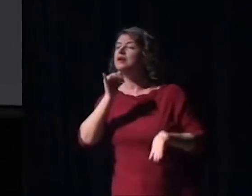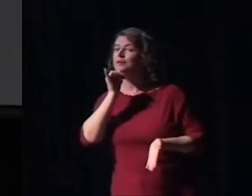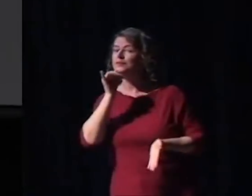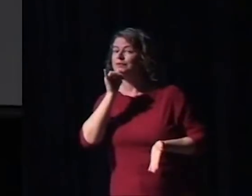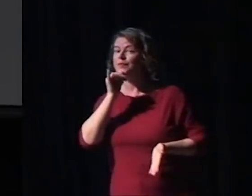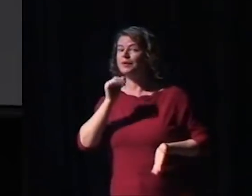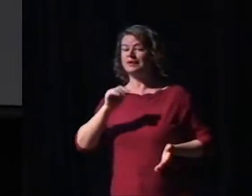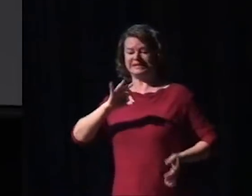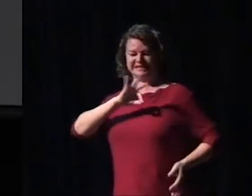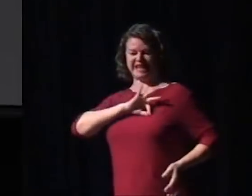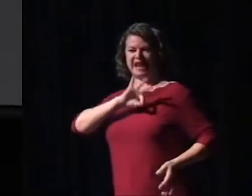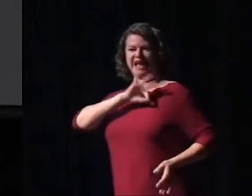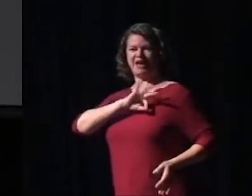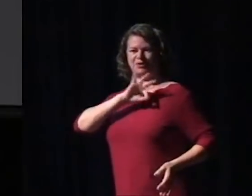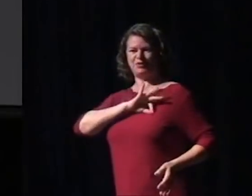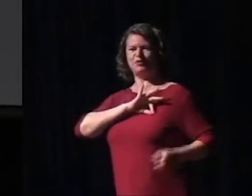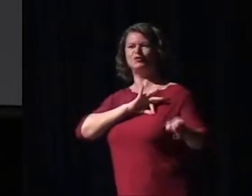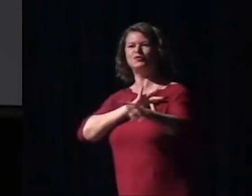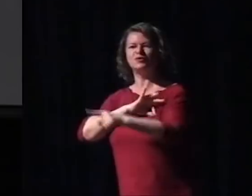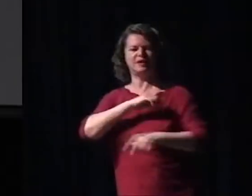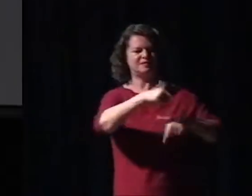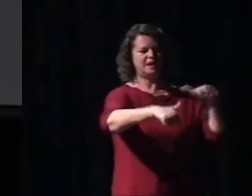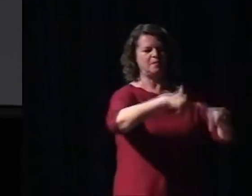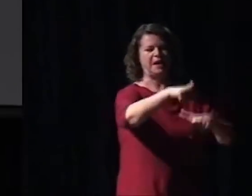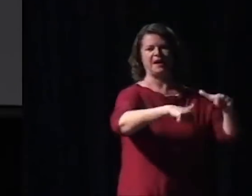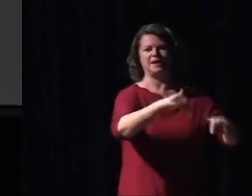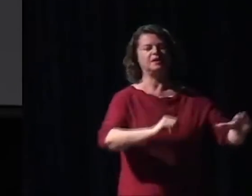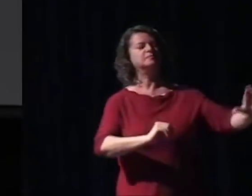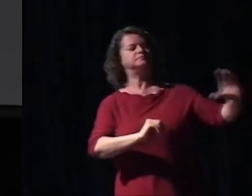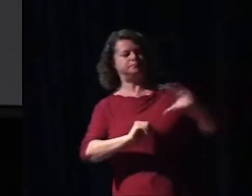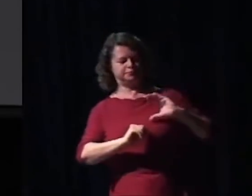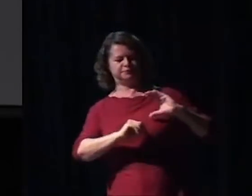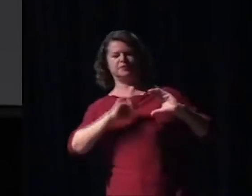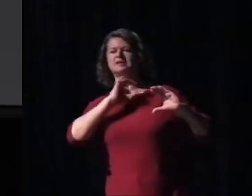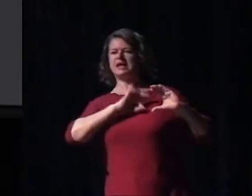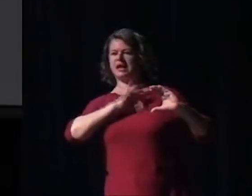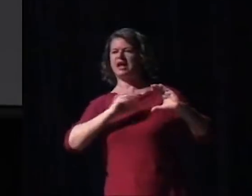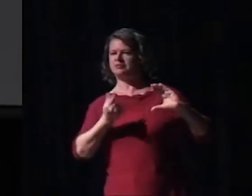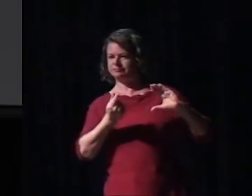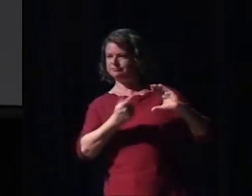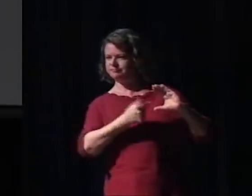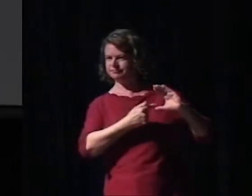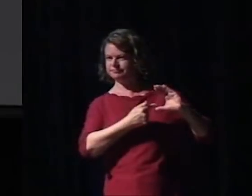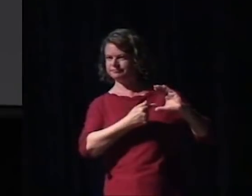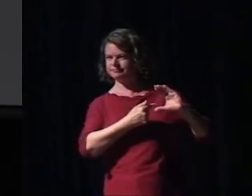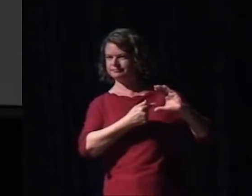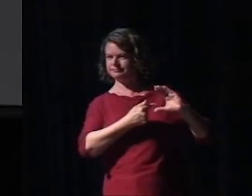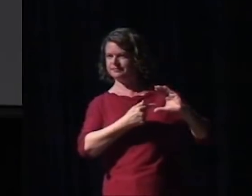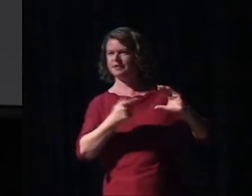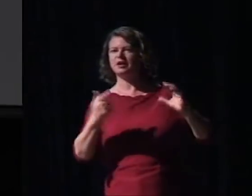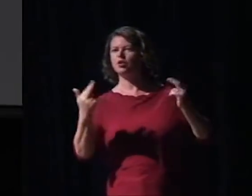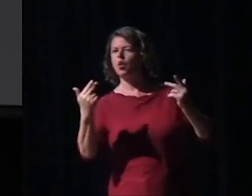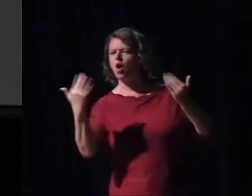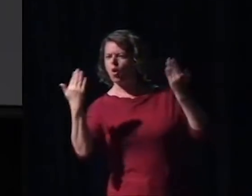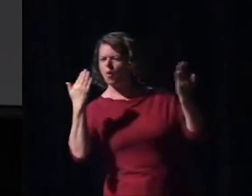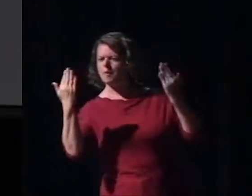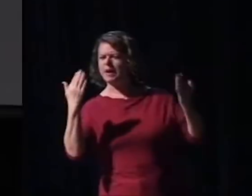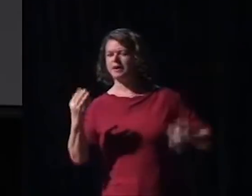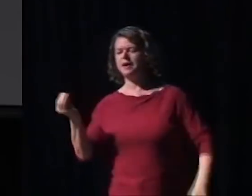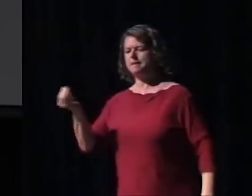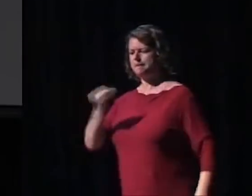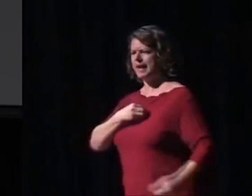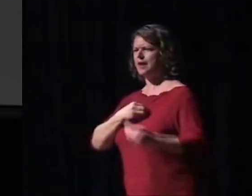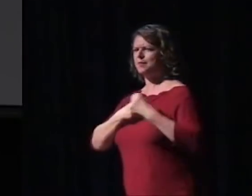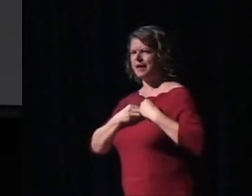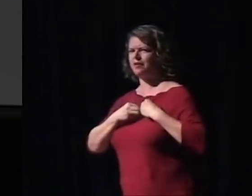a salário. Agora, quem peca não vai conseguir escapar de receber o salário da morte,